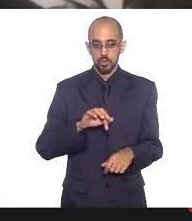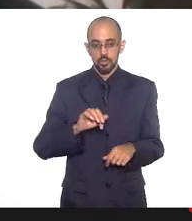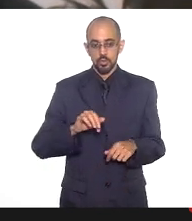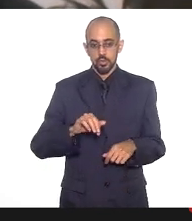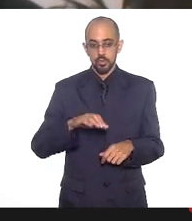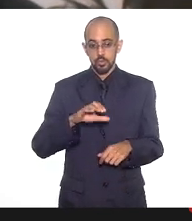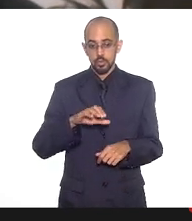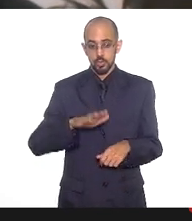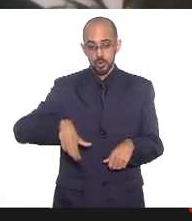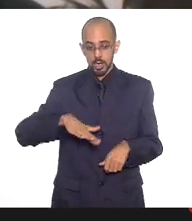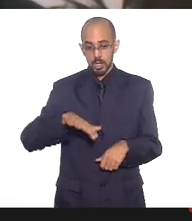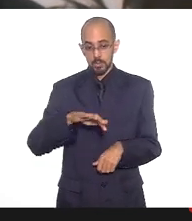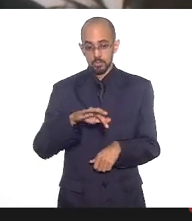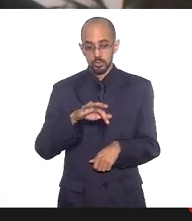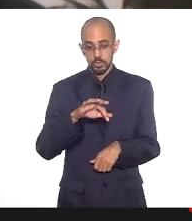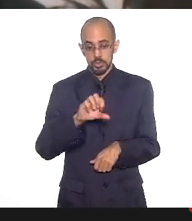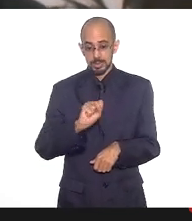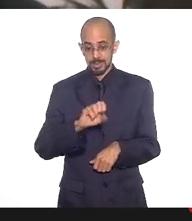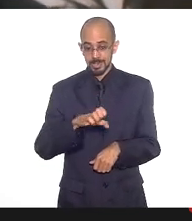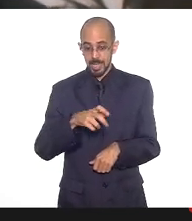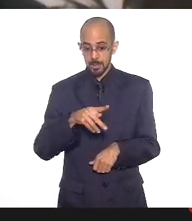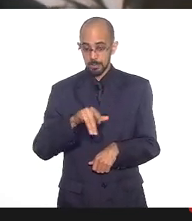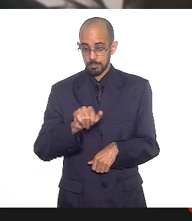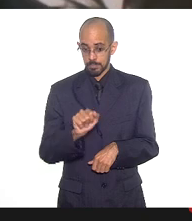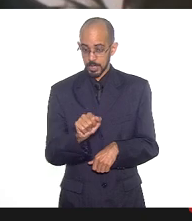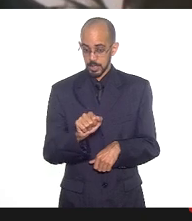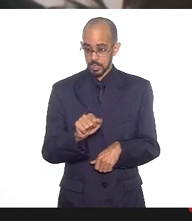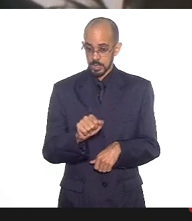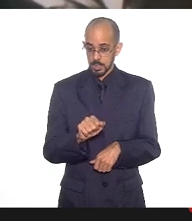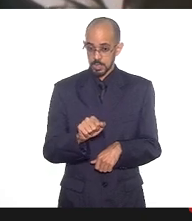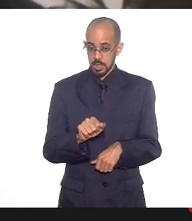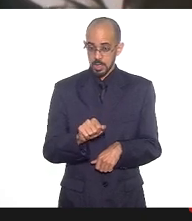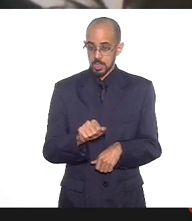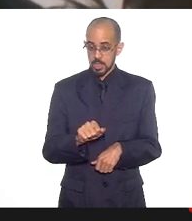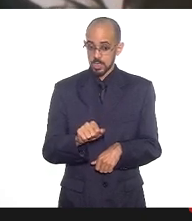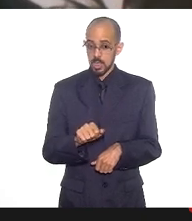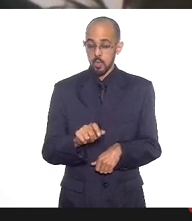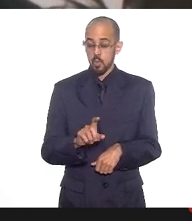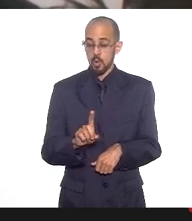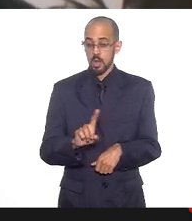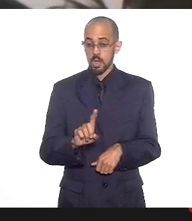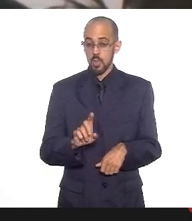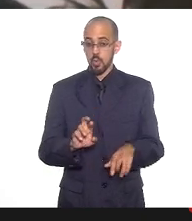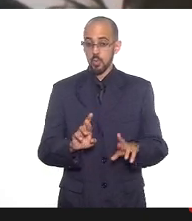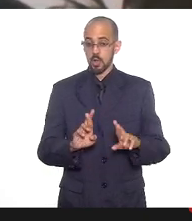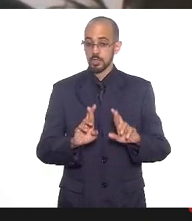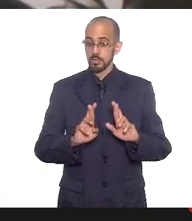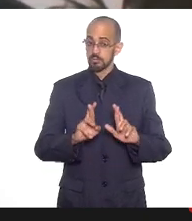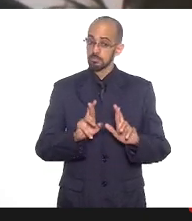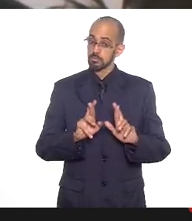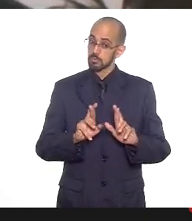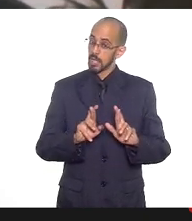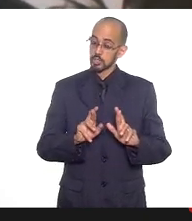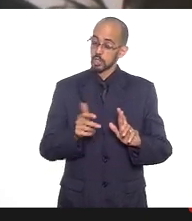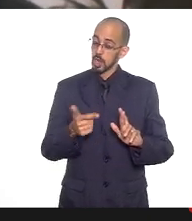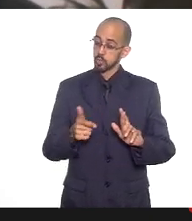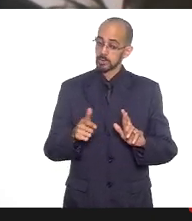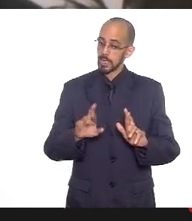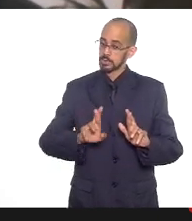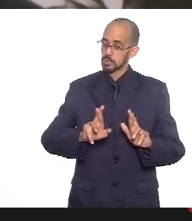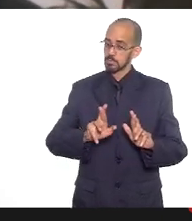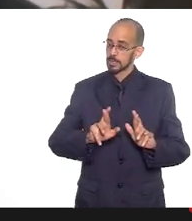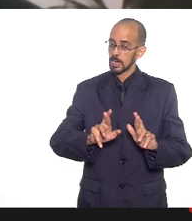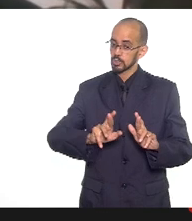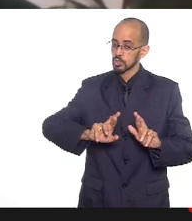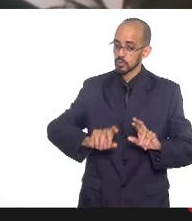de Sépia Leste. Então, não é expectável, né, não é esperado no primeiro momento em que haja,